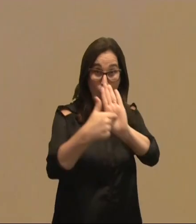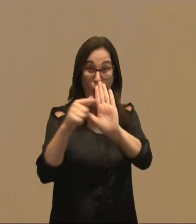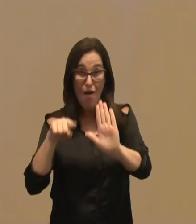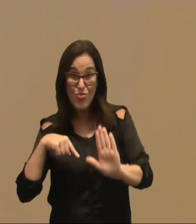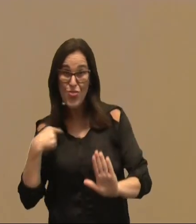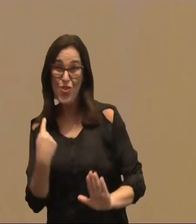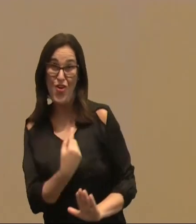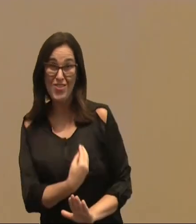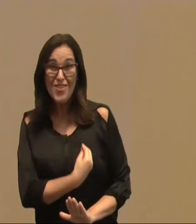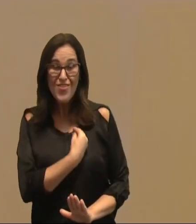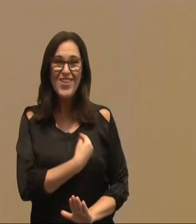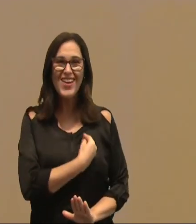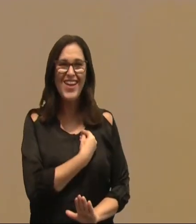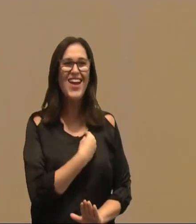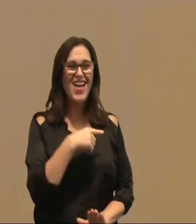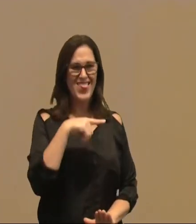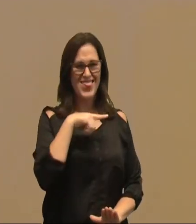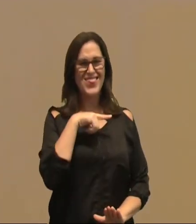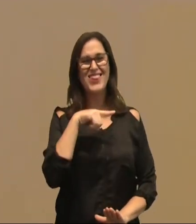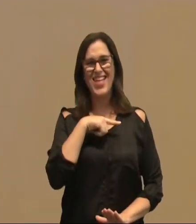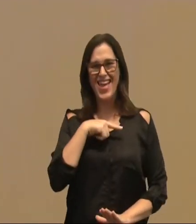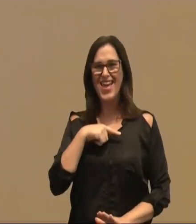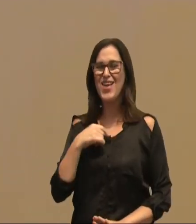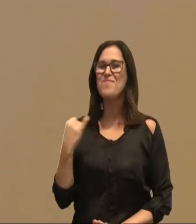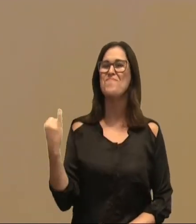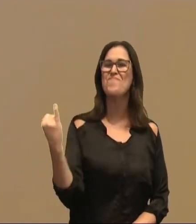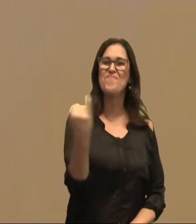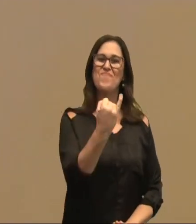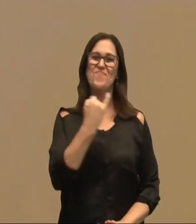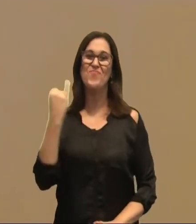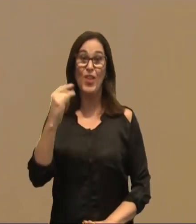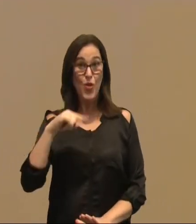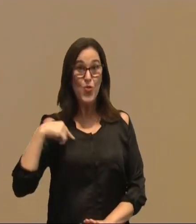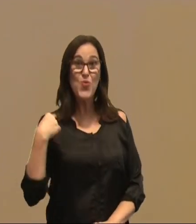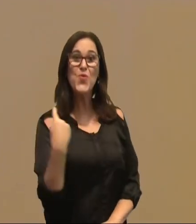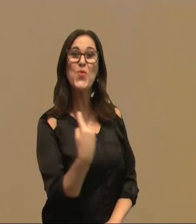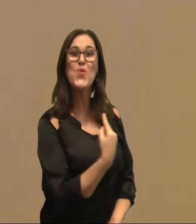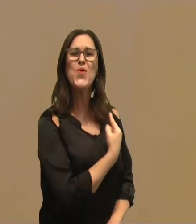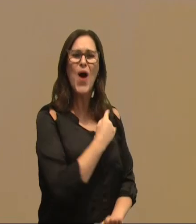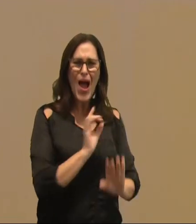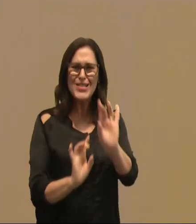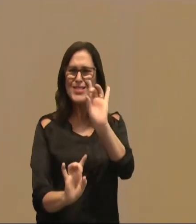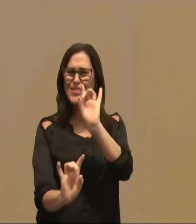nossa vida tem valor, somos tão